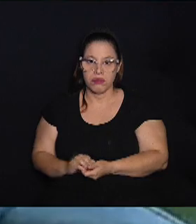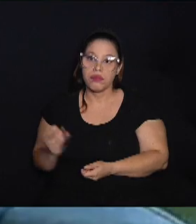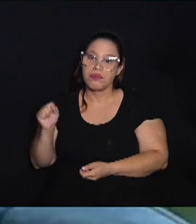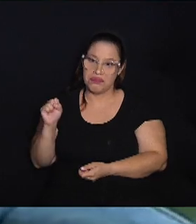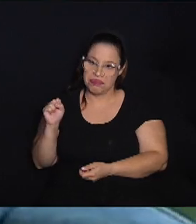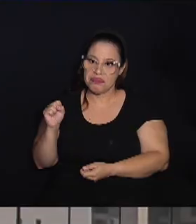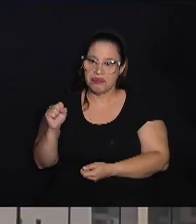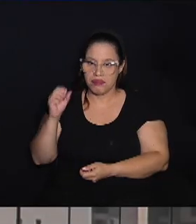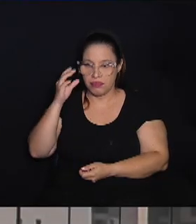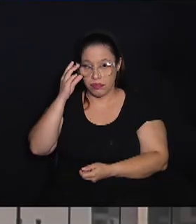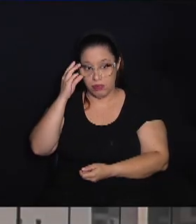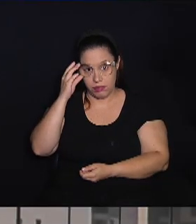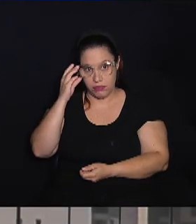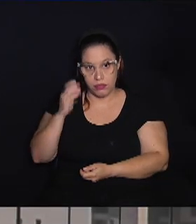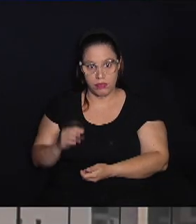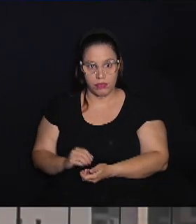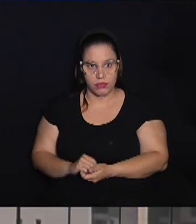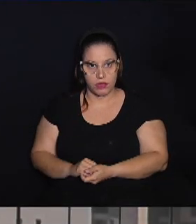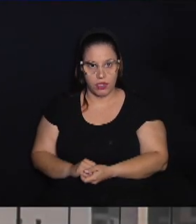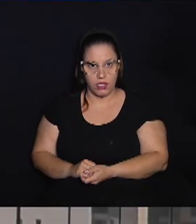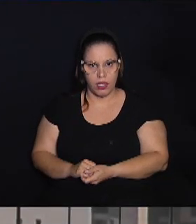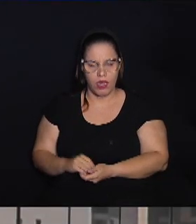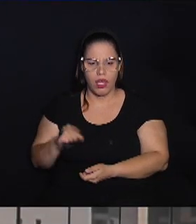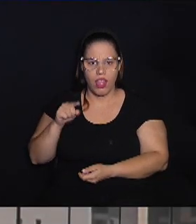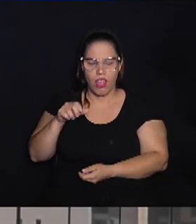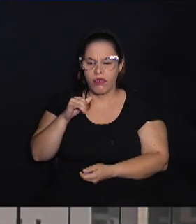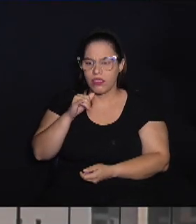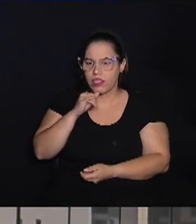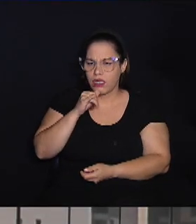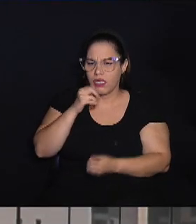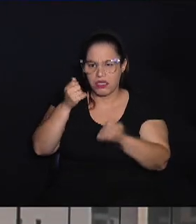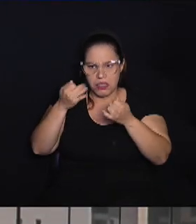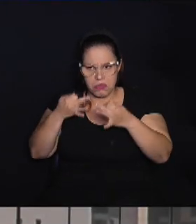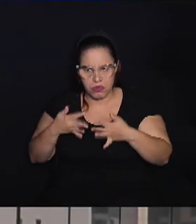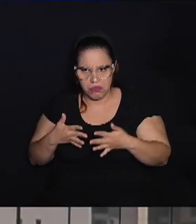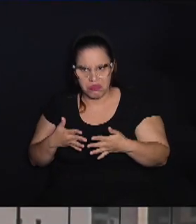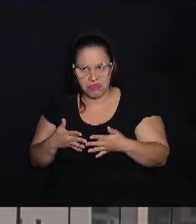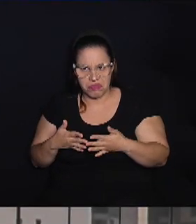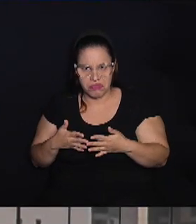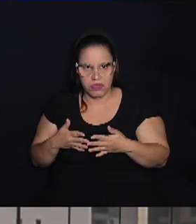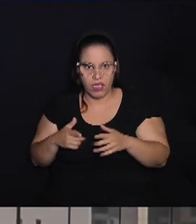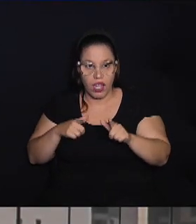sim. E você tem exemplos, assim, além desses que você falou, vocês têm alguns